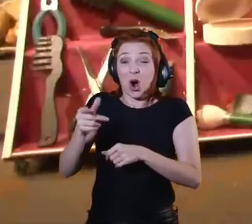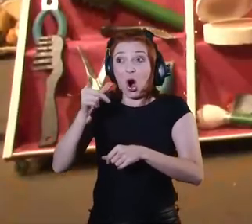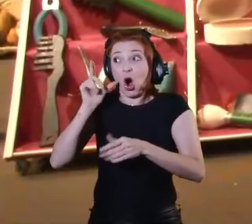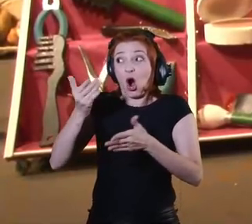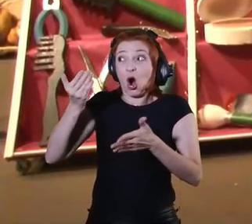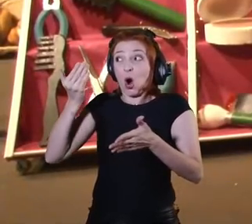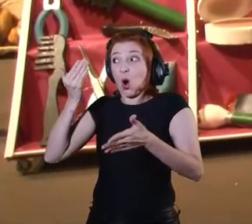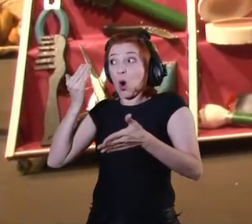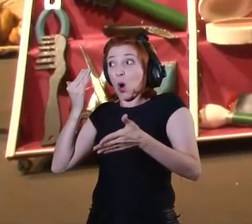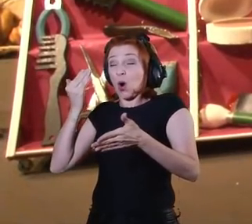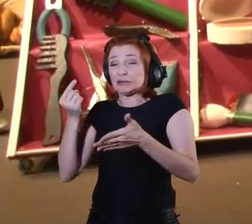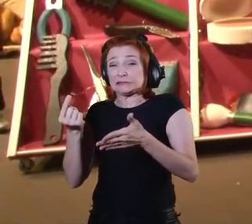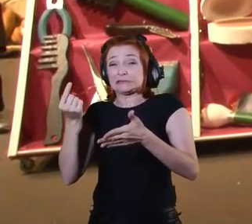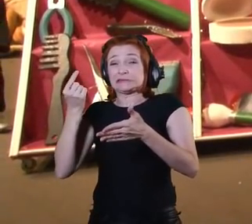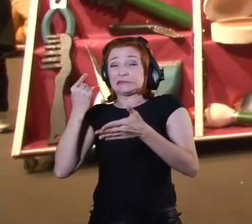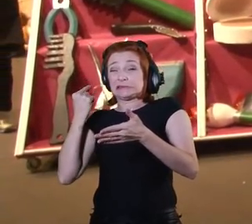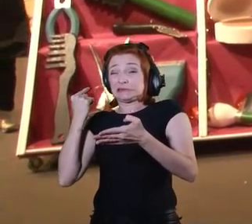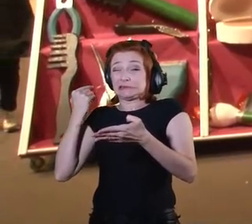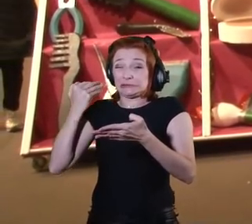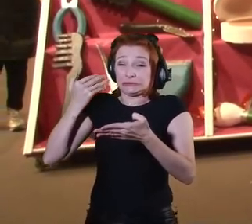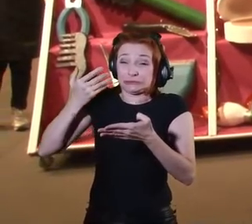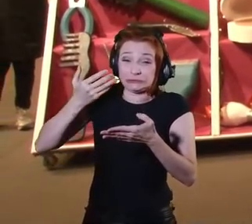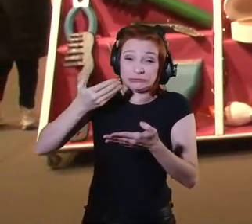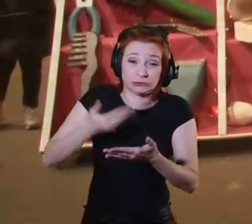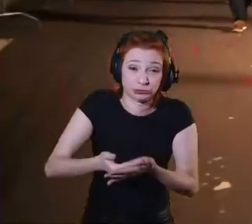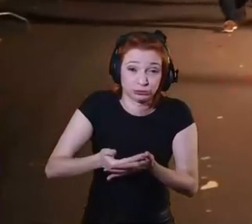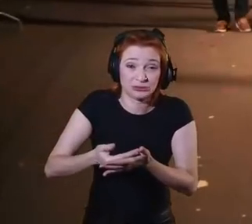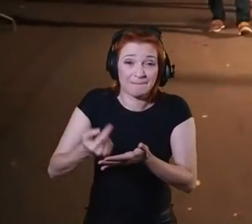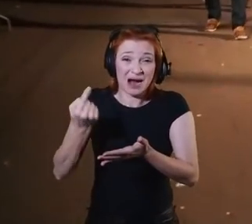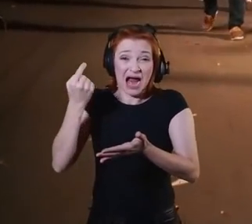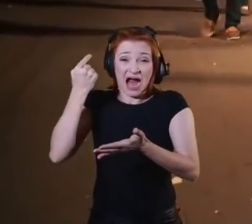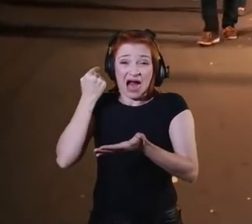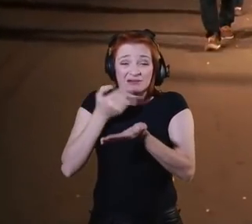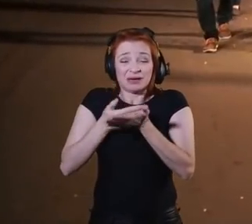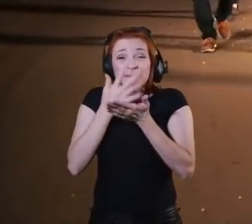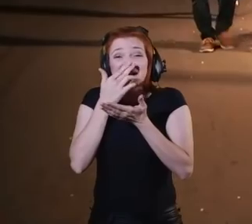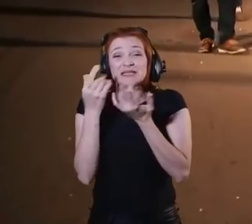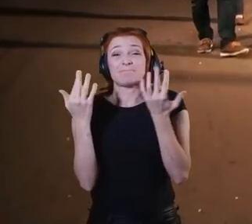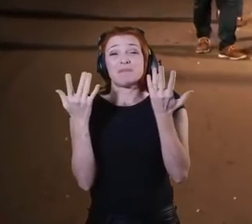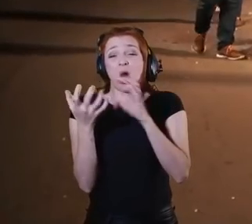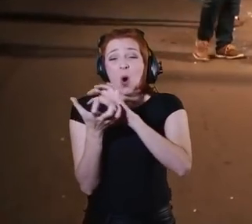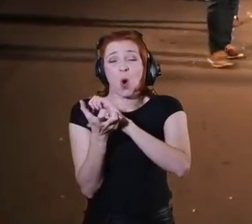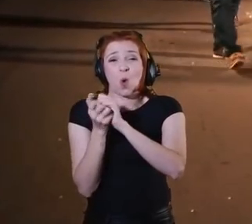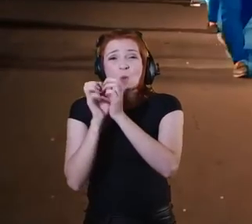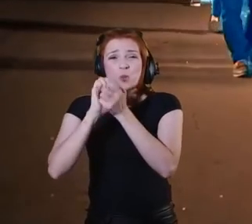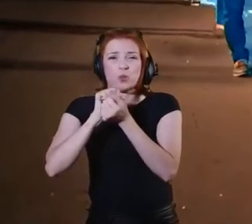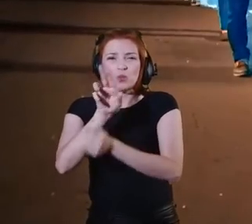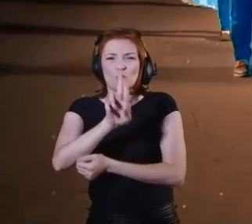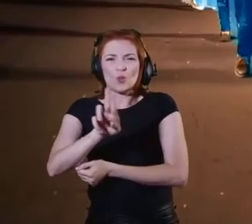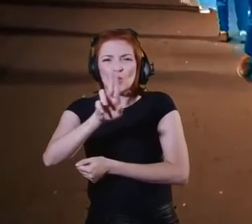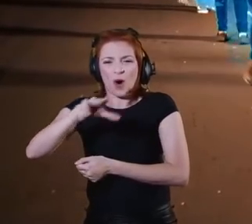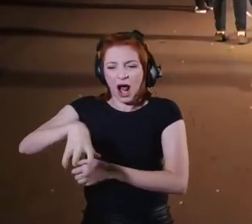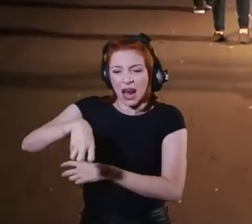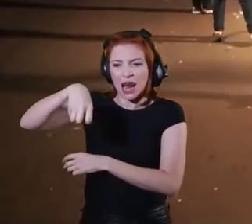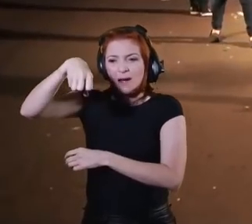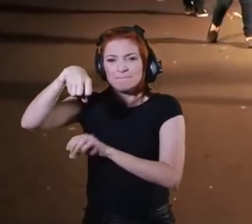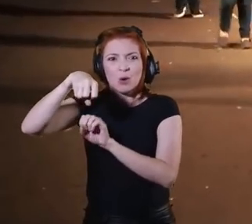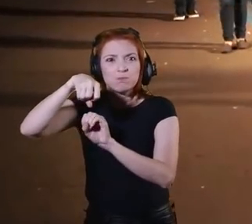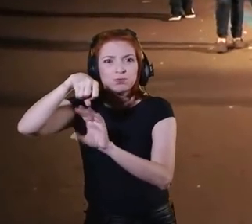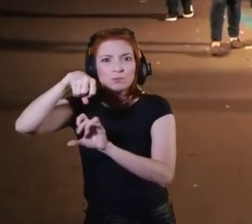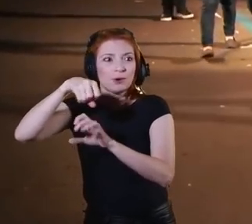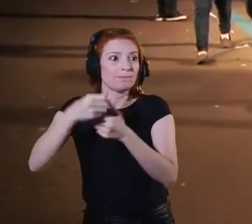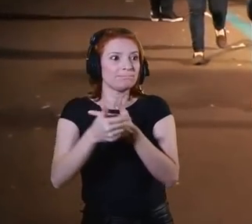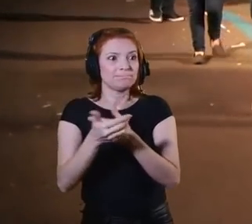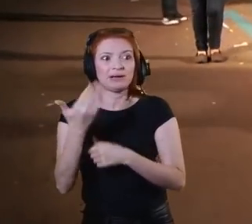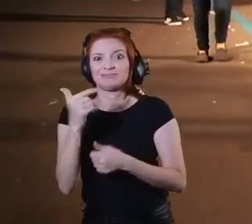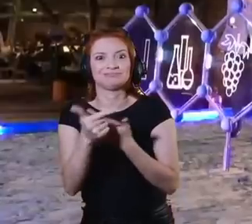ao grafeno, ele foi muito longo, ele foi muito artesanal lá atrás, quando se usava o lampião. No início não tinha fábricas de lampiões,